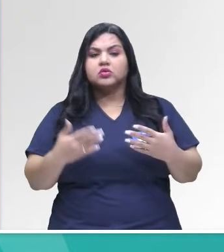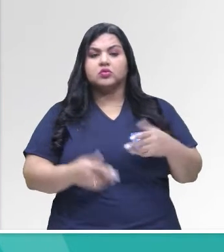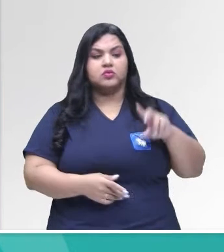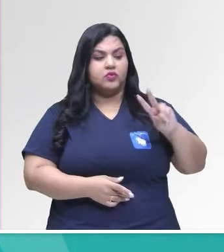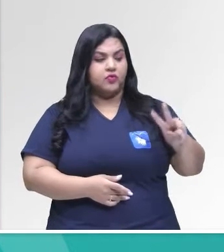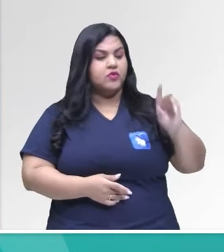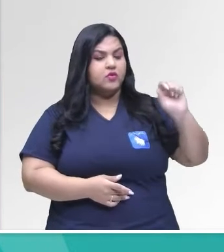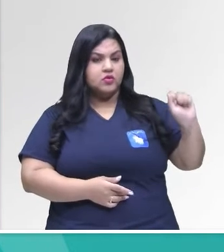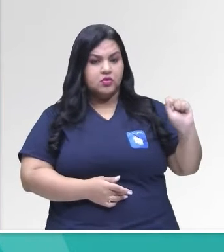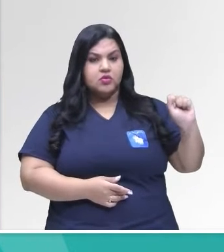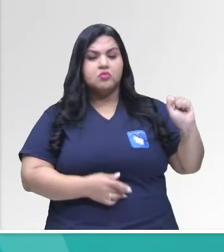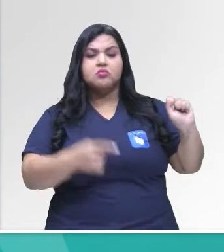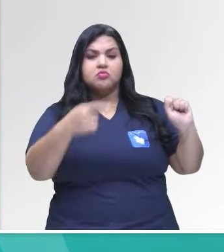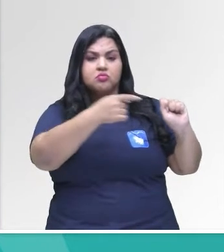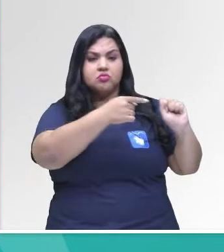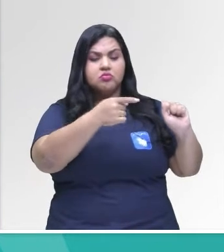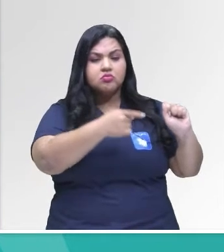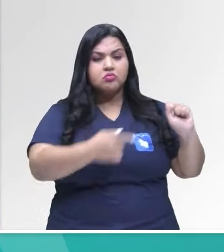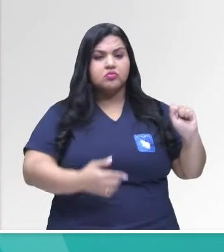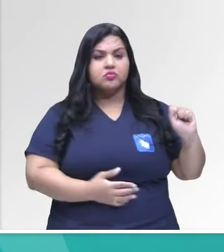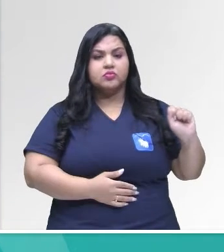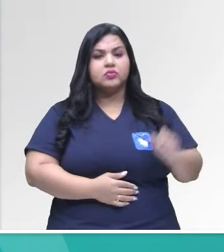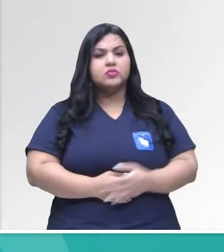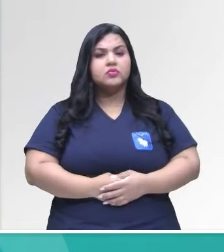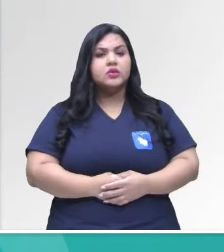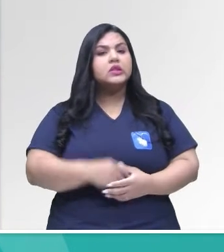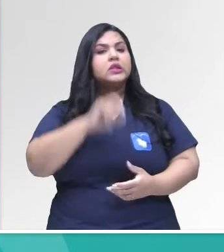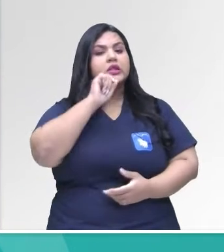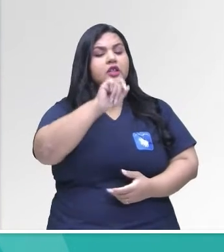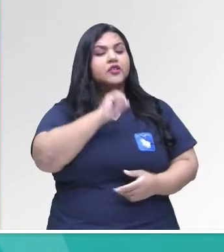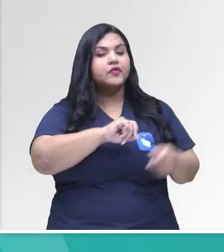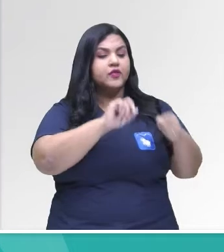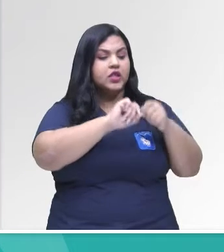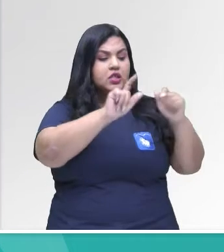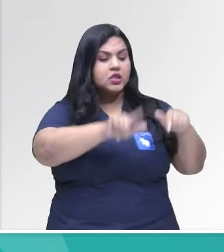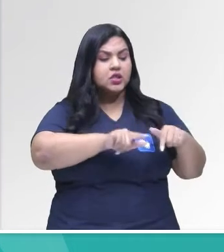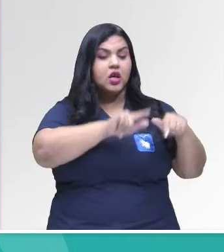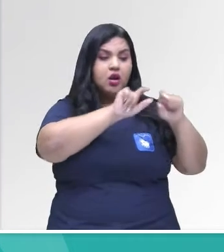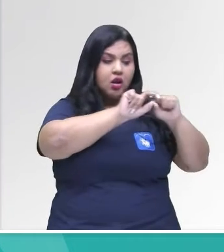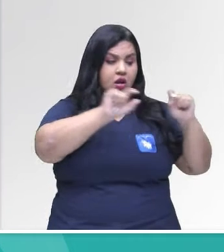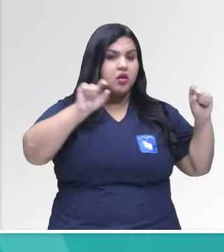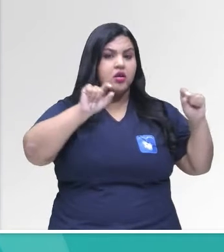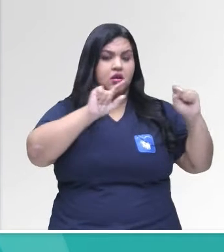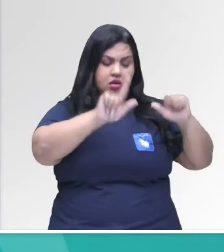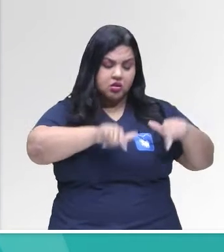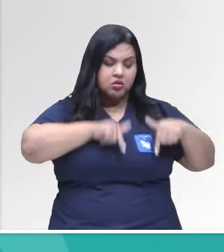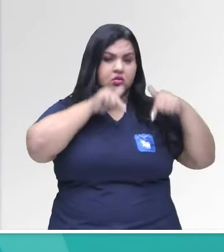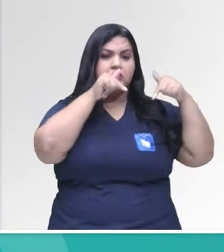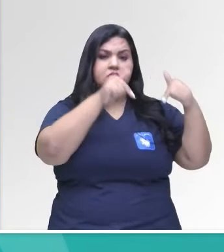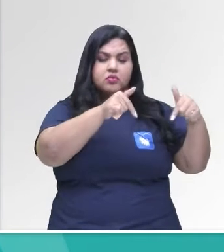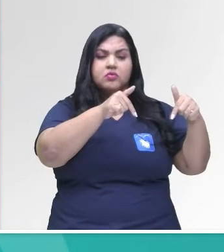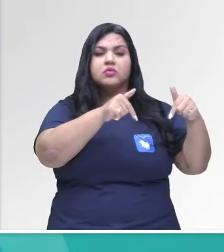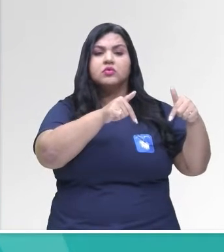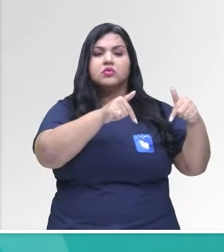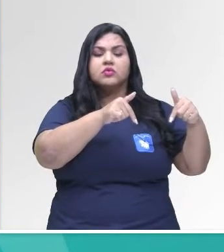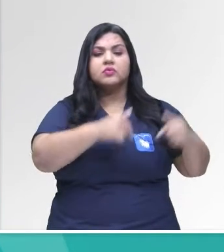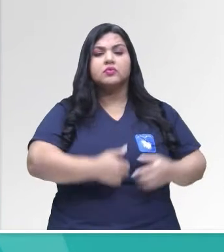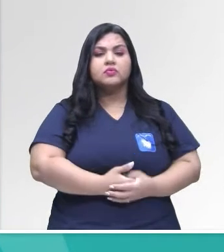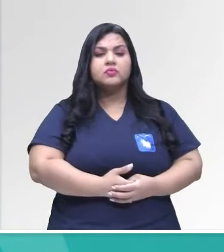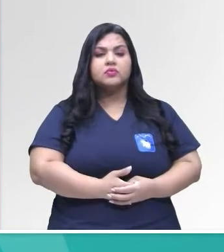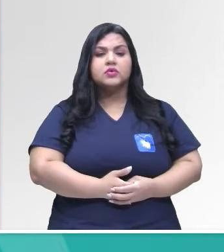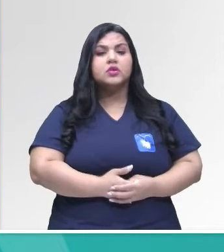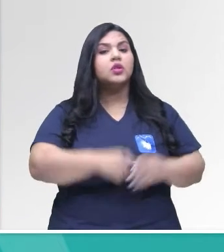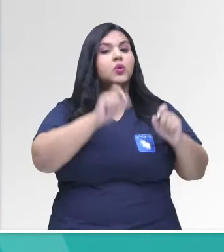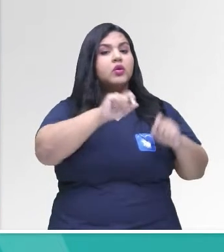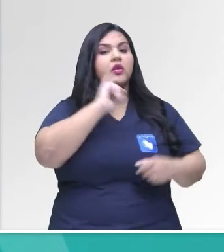voz ativa, pessoal, quem pratica a oração, quem pratica a ação, é o que